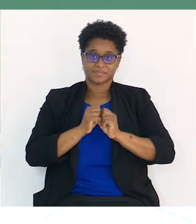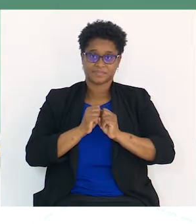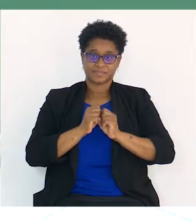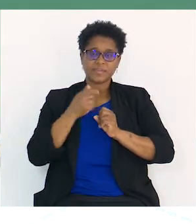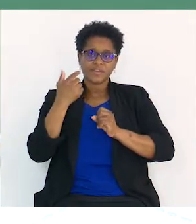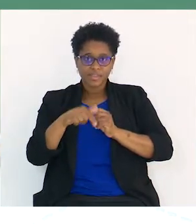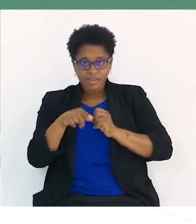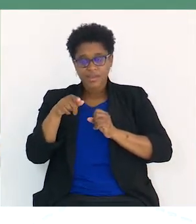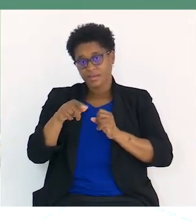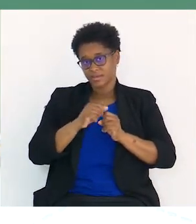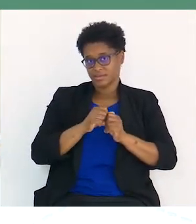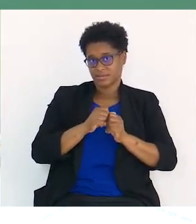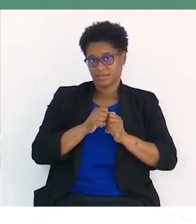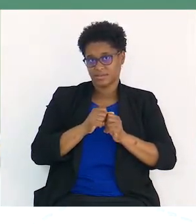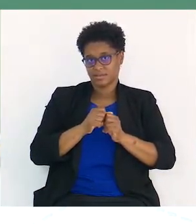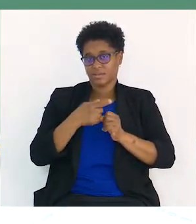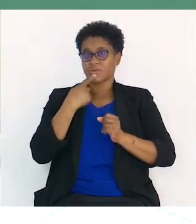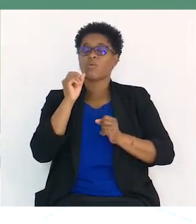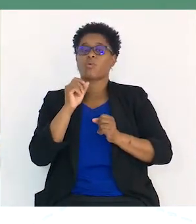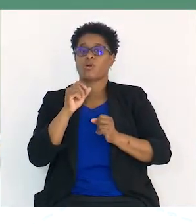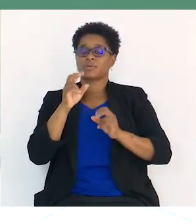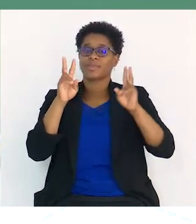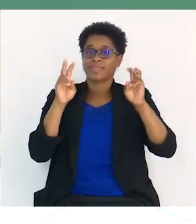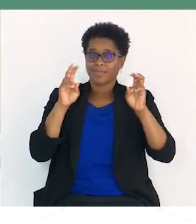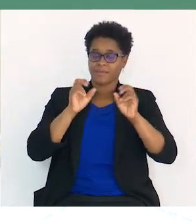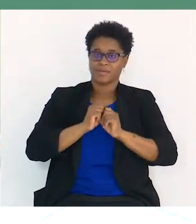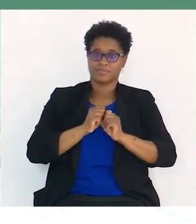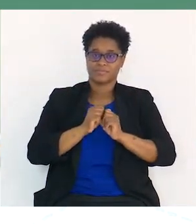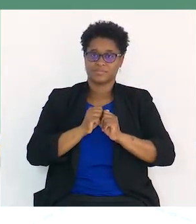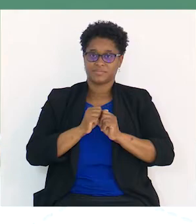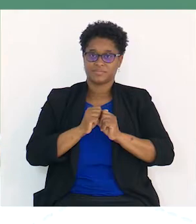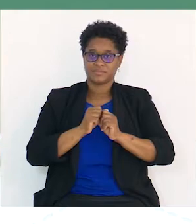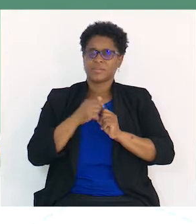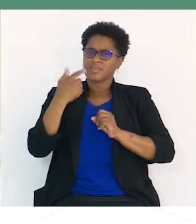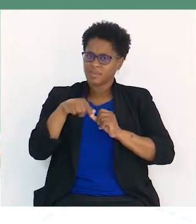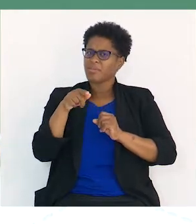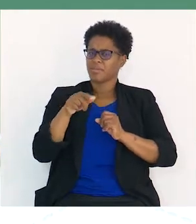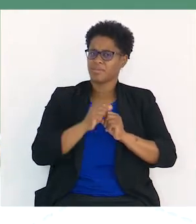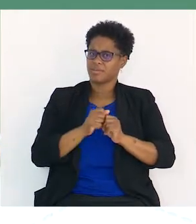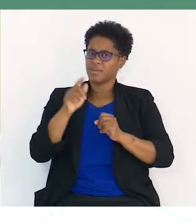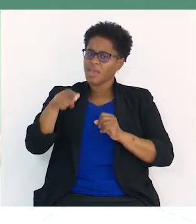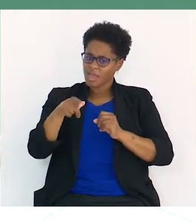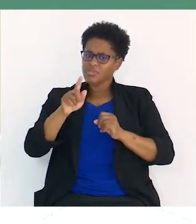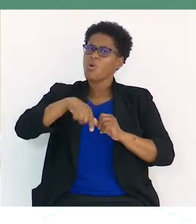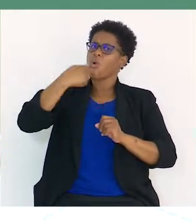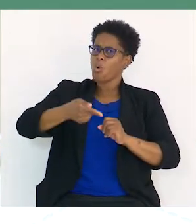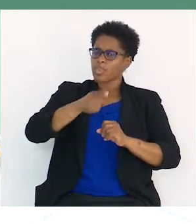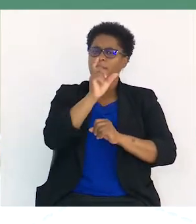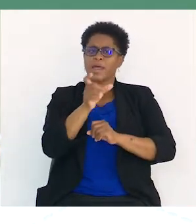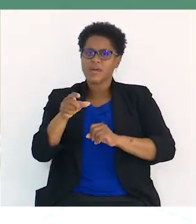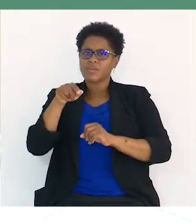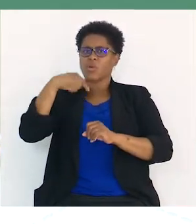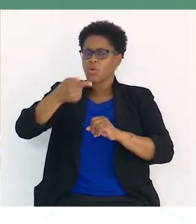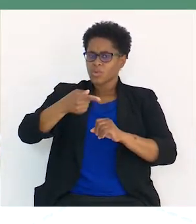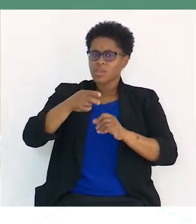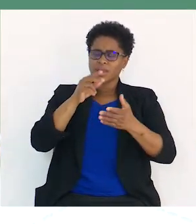Vais ter aquilo que nós chamamos de tema. Tens aqui esta outra palavra, ou então esta outra